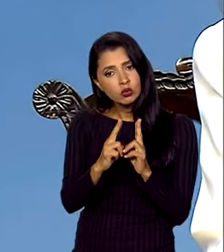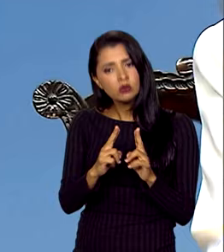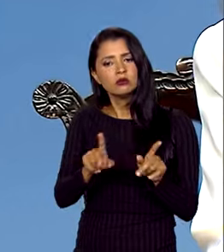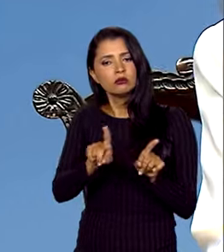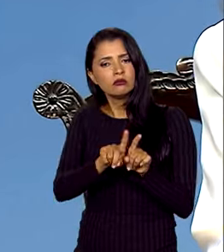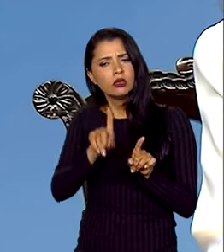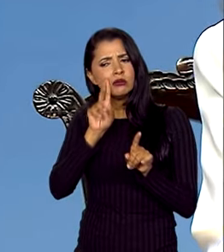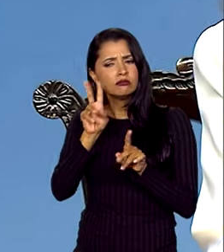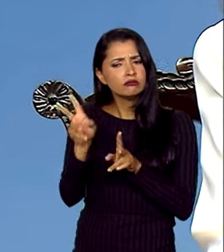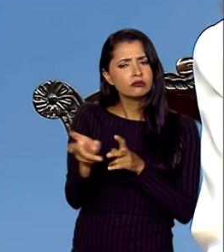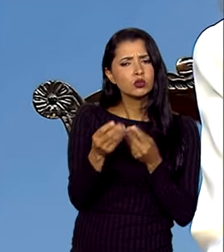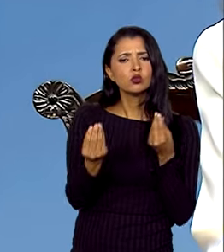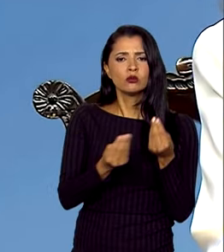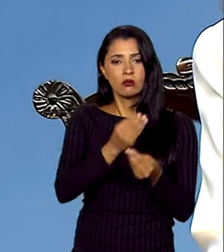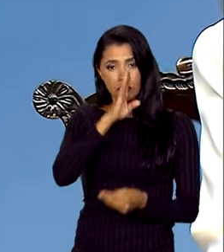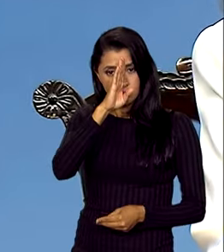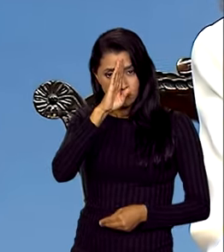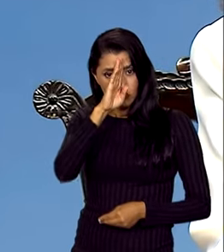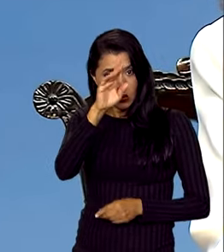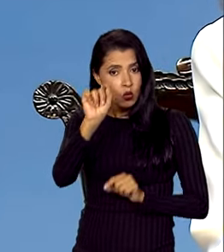à